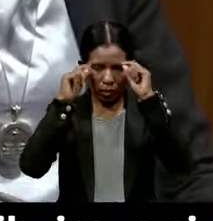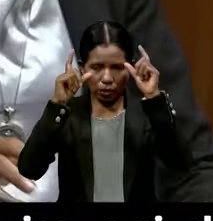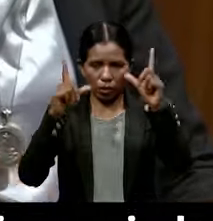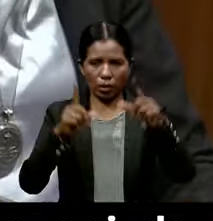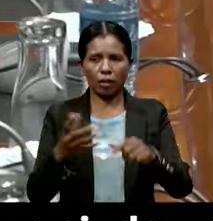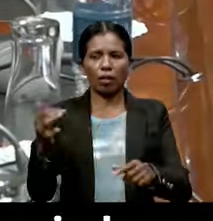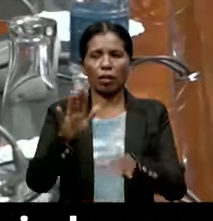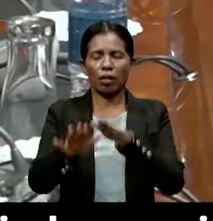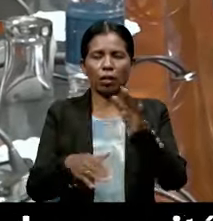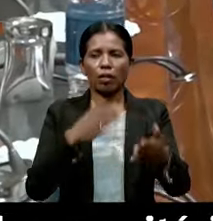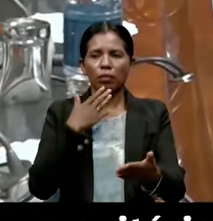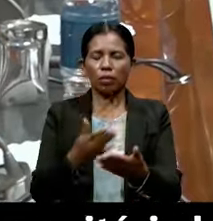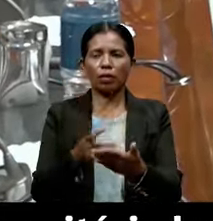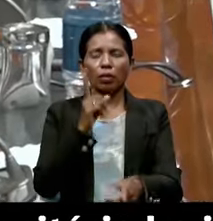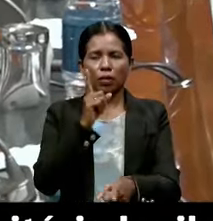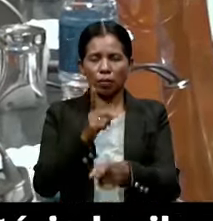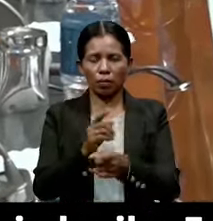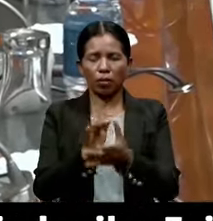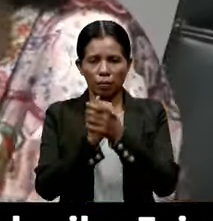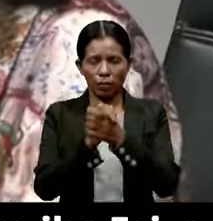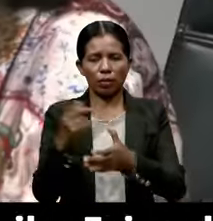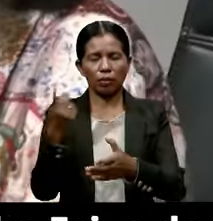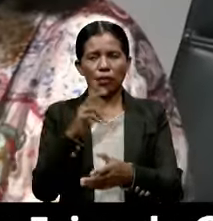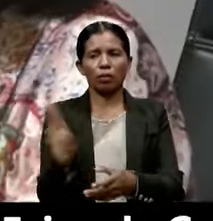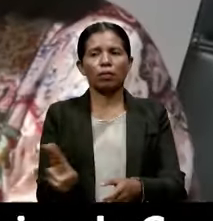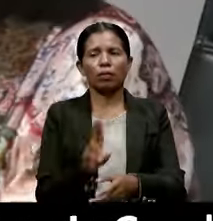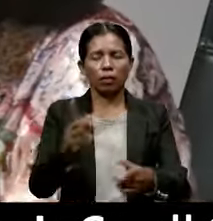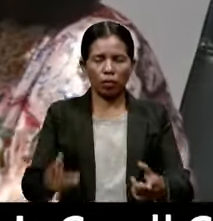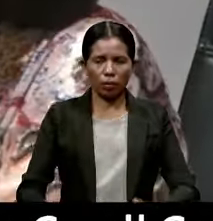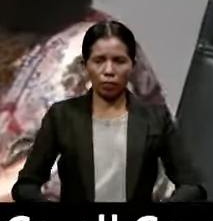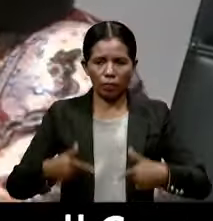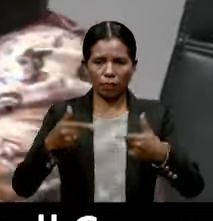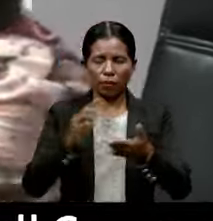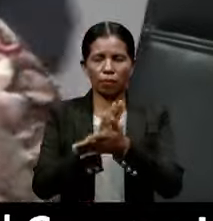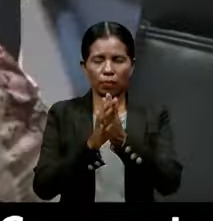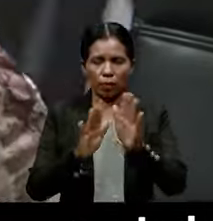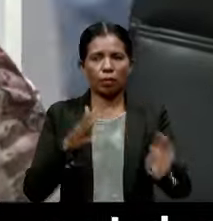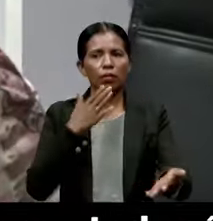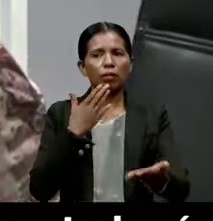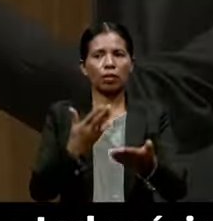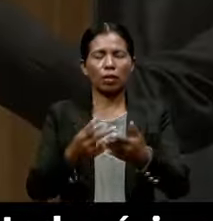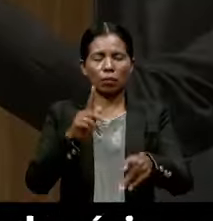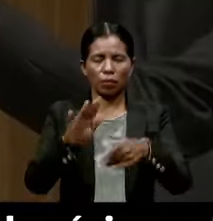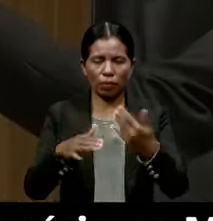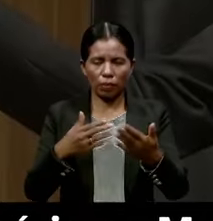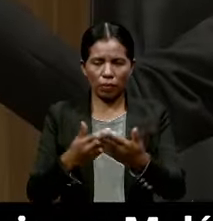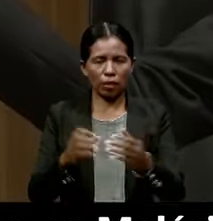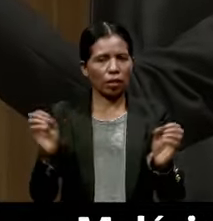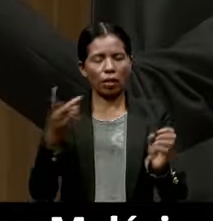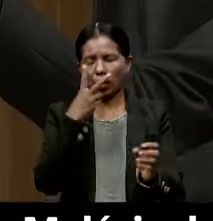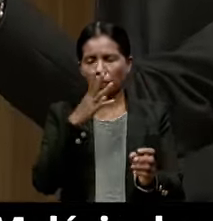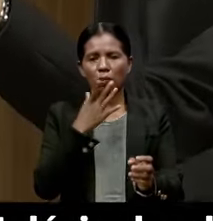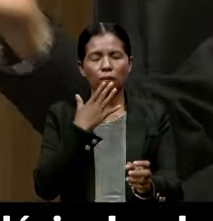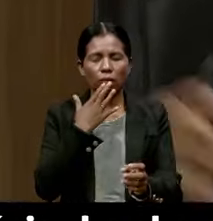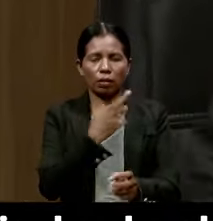durante, né, Laudia Tebes, no, né, a meta na Fatin Unidade, o de Moris e a Paz, no Harmonia e a Comunidade Nelet, lahare bakor,